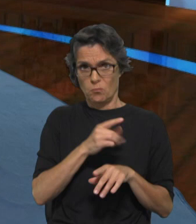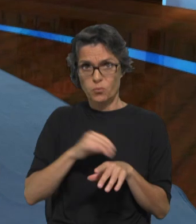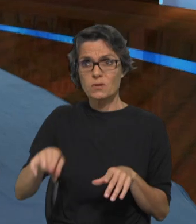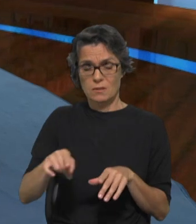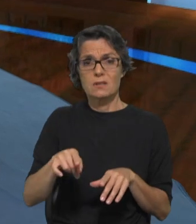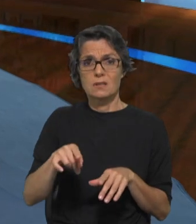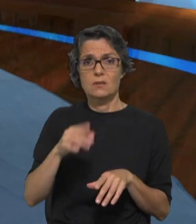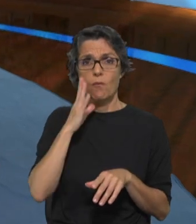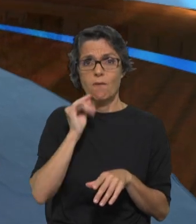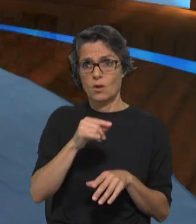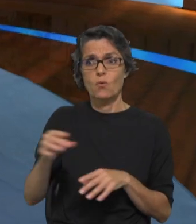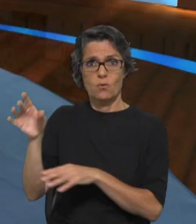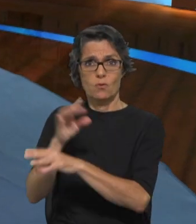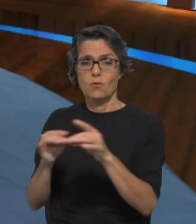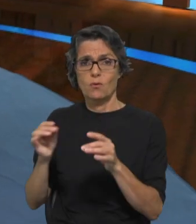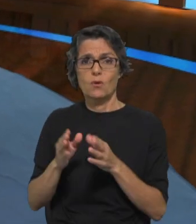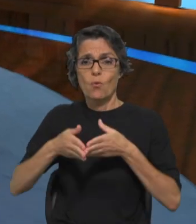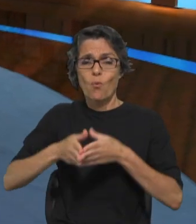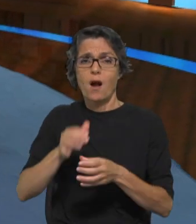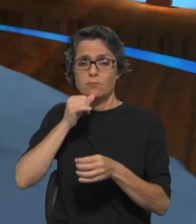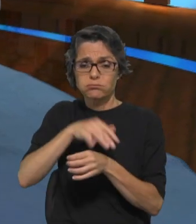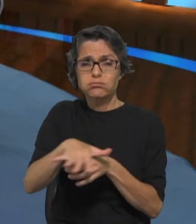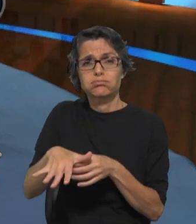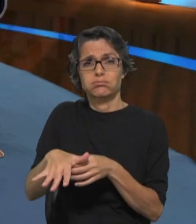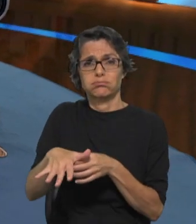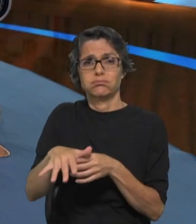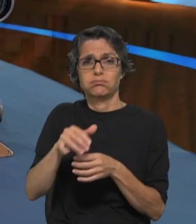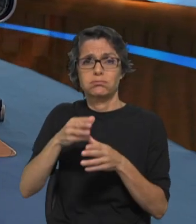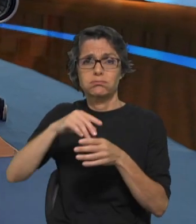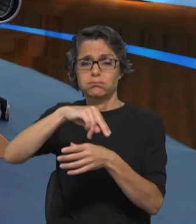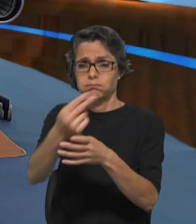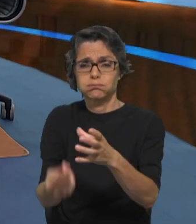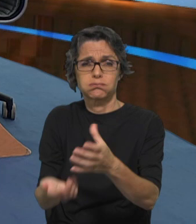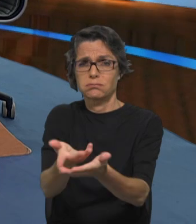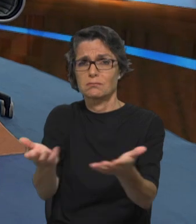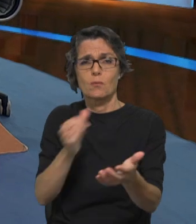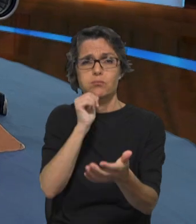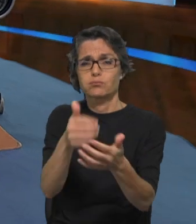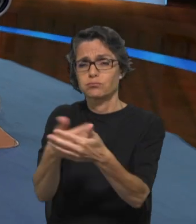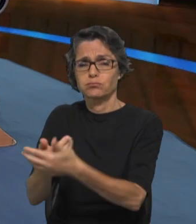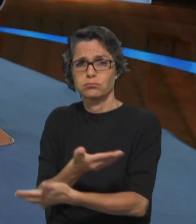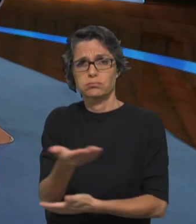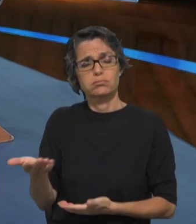morrer pessoas no Mediterrâneo, pessoas que querem vir da África para a Europa, não é? Bom, e a fechar as fronteiras.